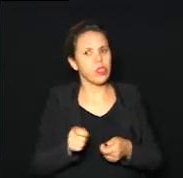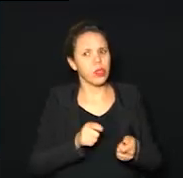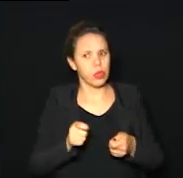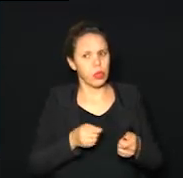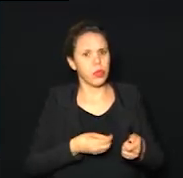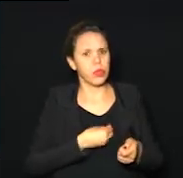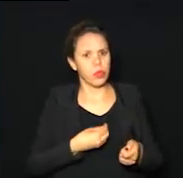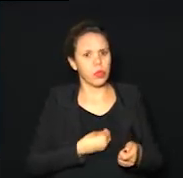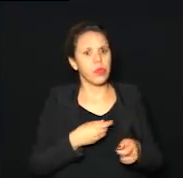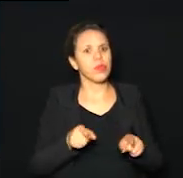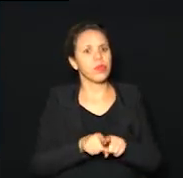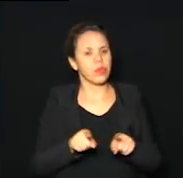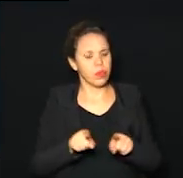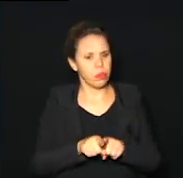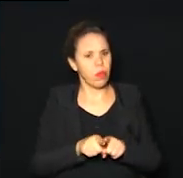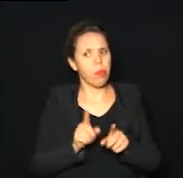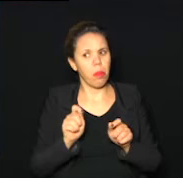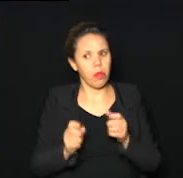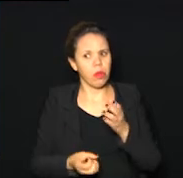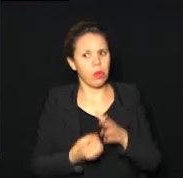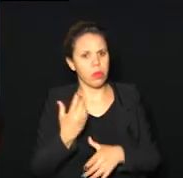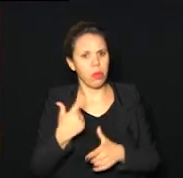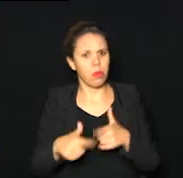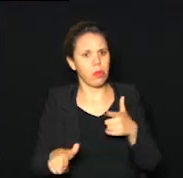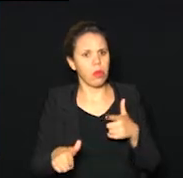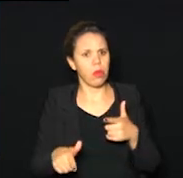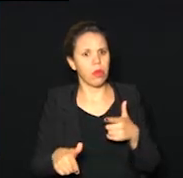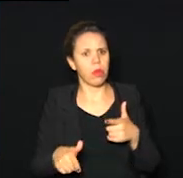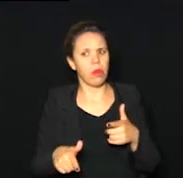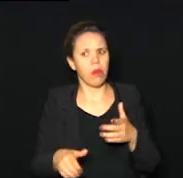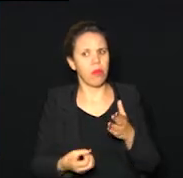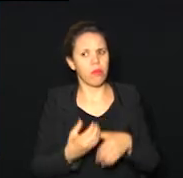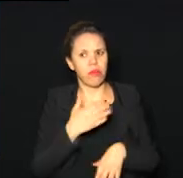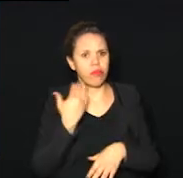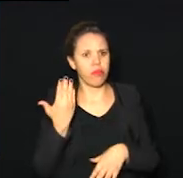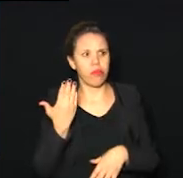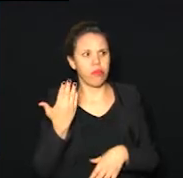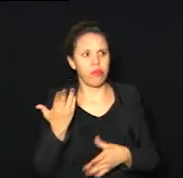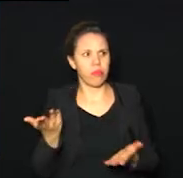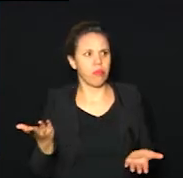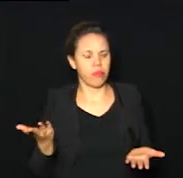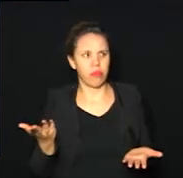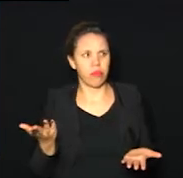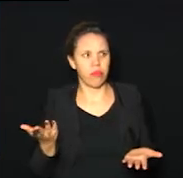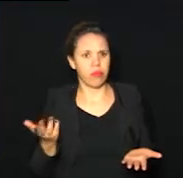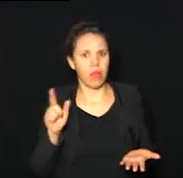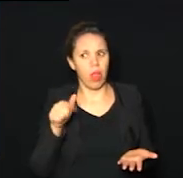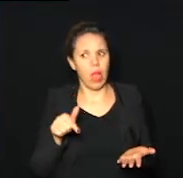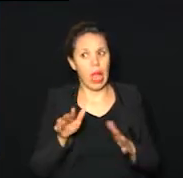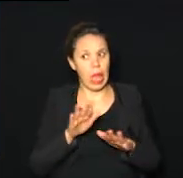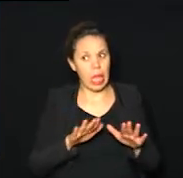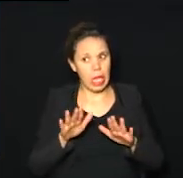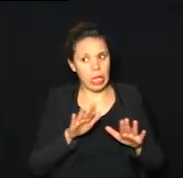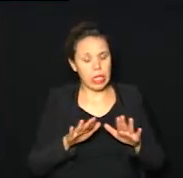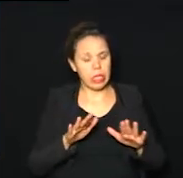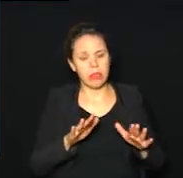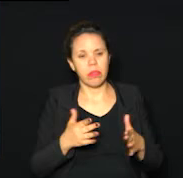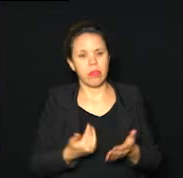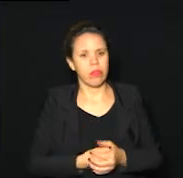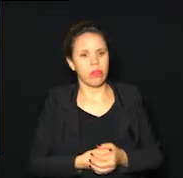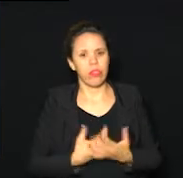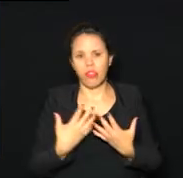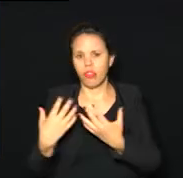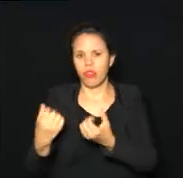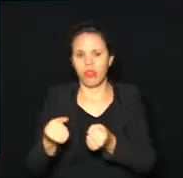vidas, também está suscetível a caminhar à morte, né? E esse cuidado não tem sido